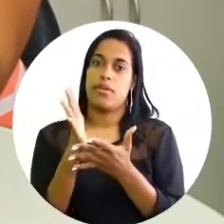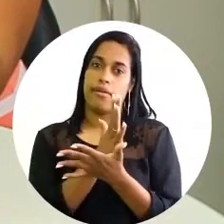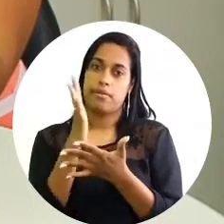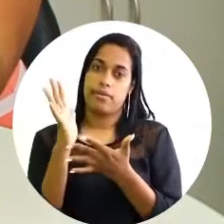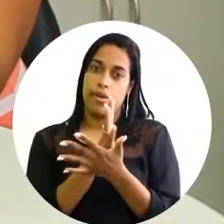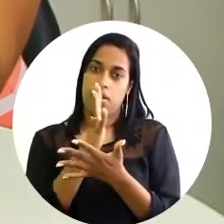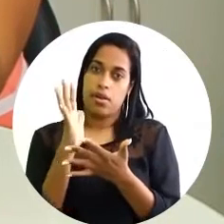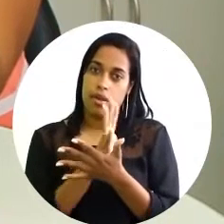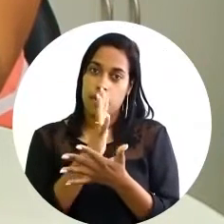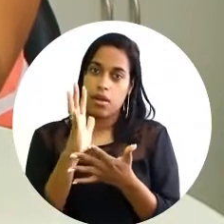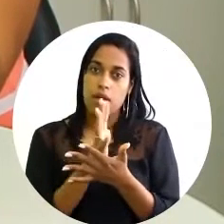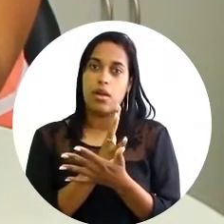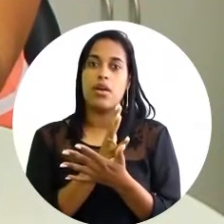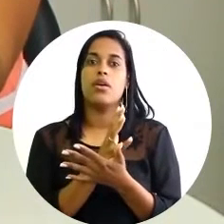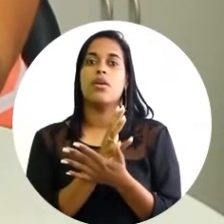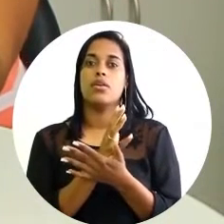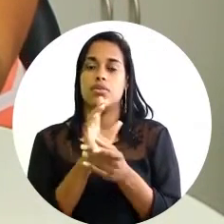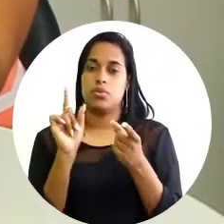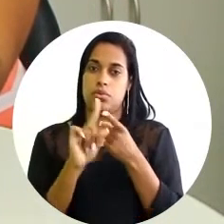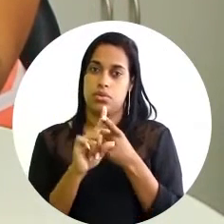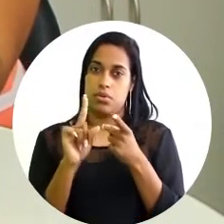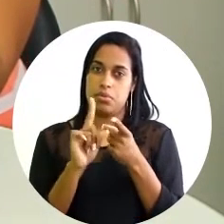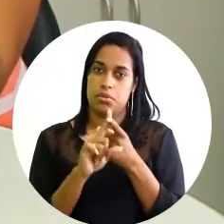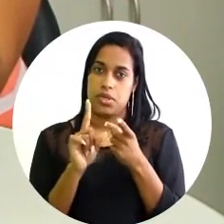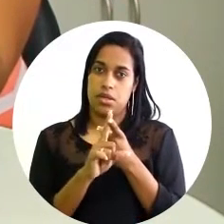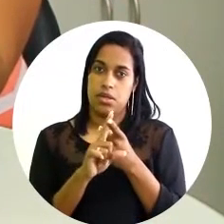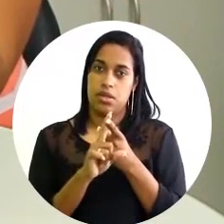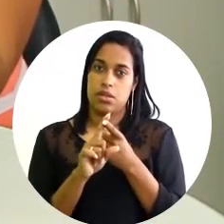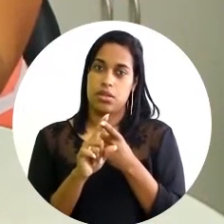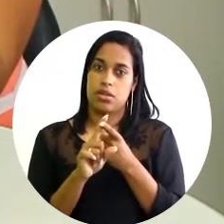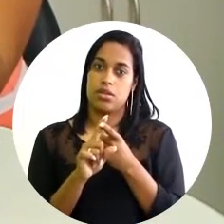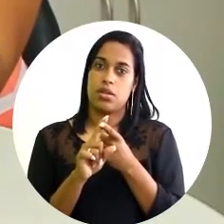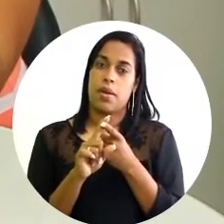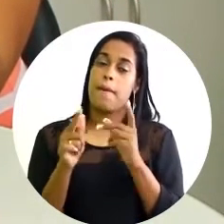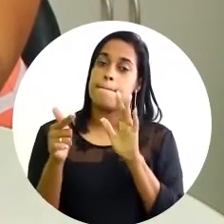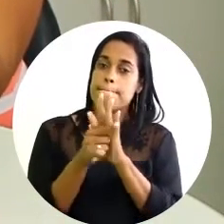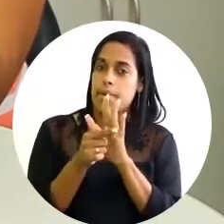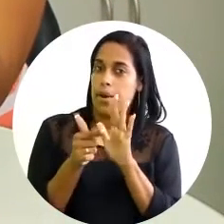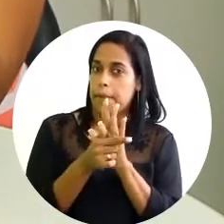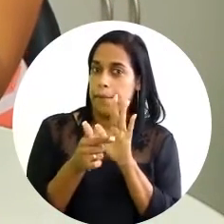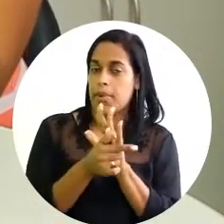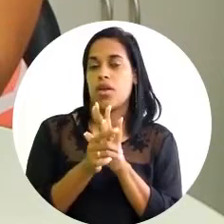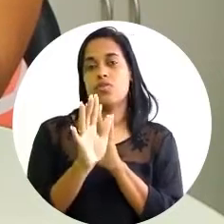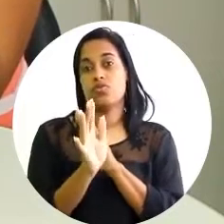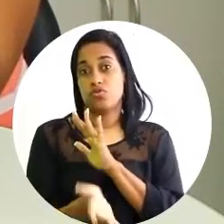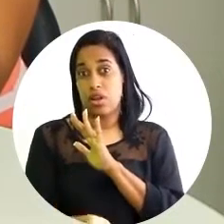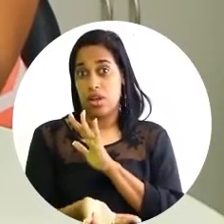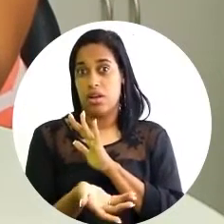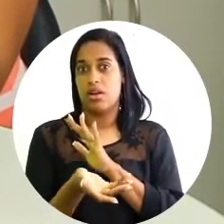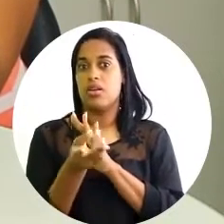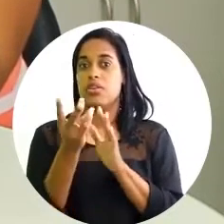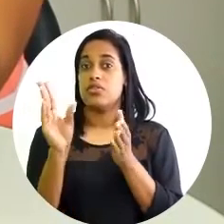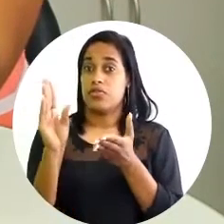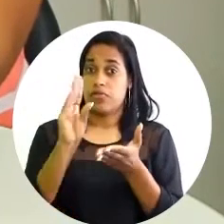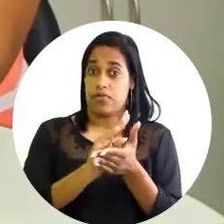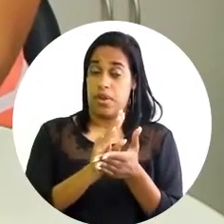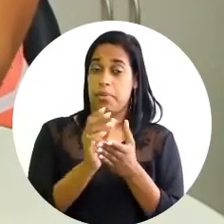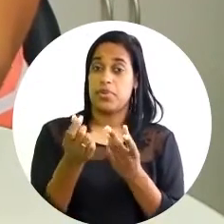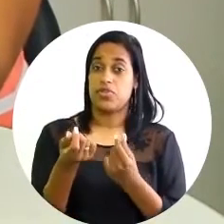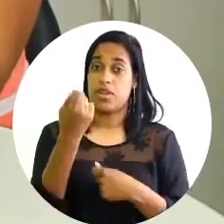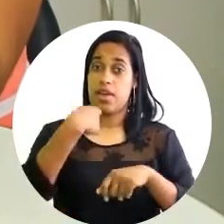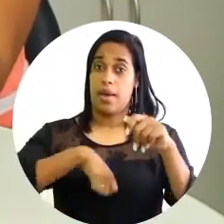de caderno, aquisição de resma, de papel. Já os recursos